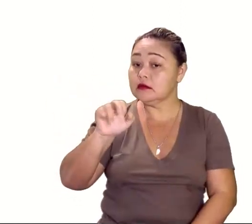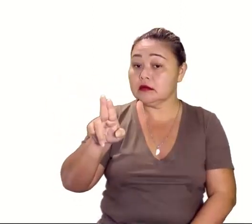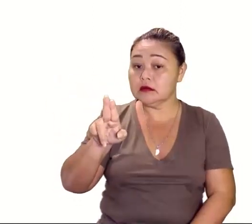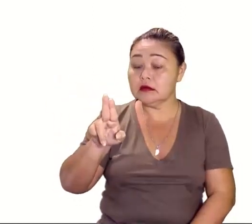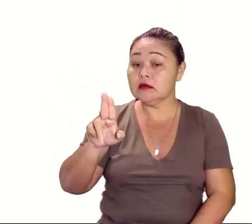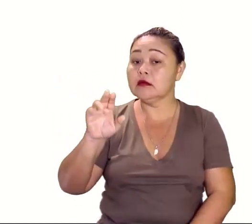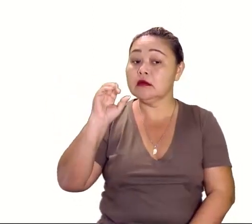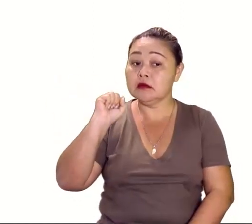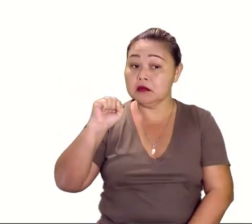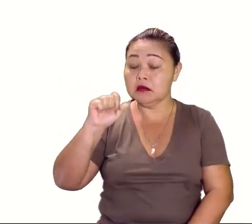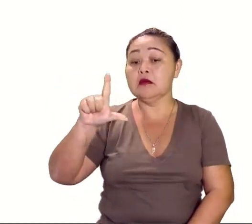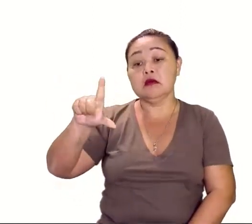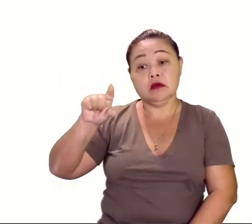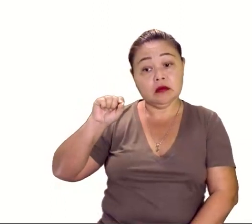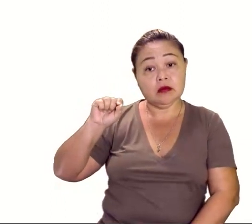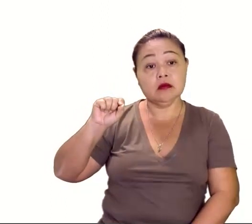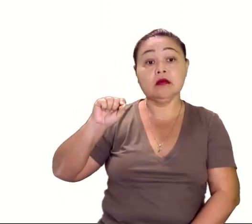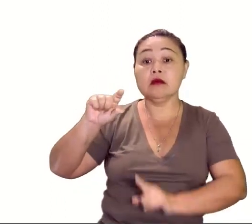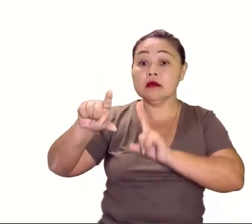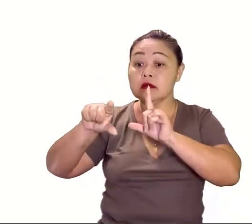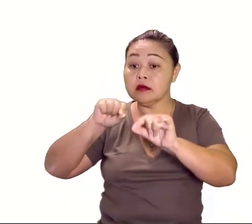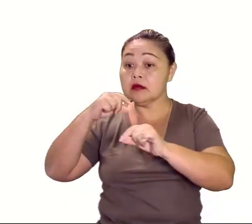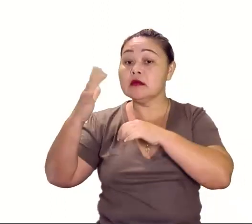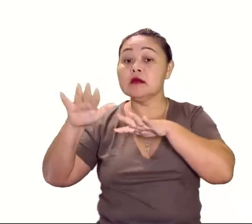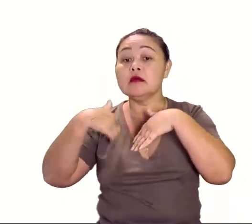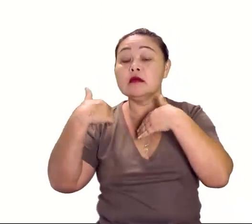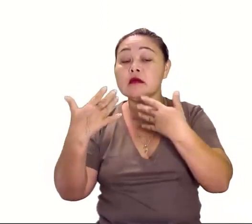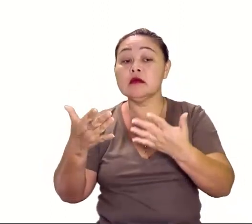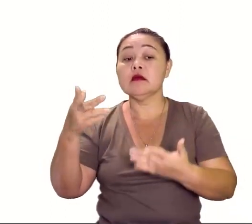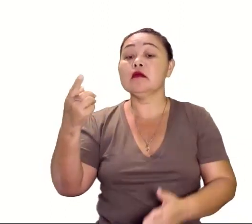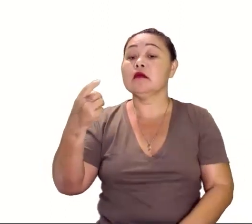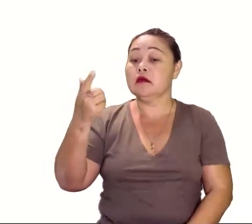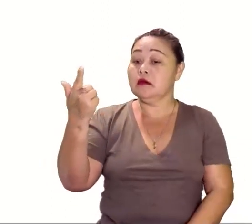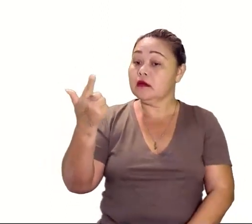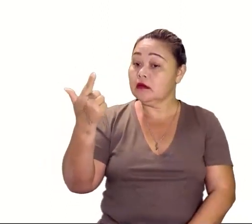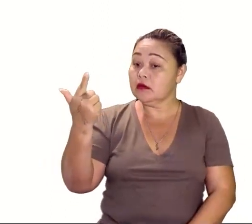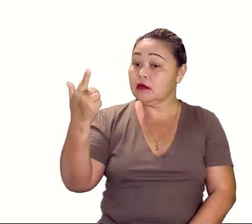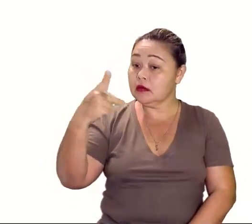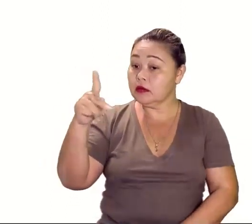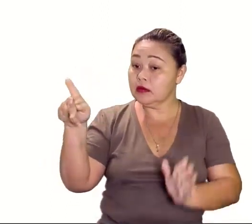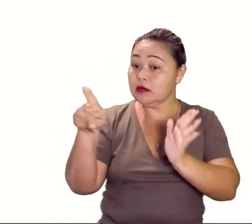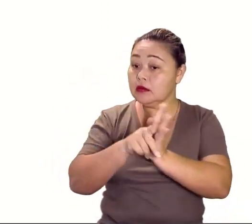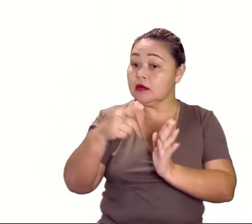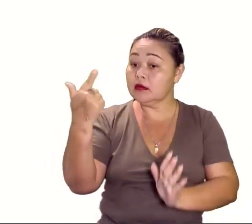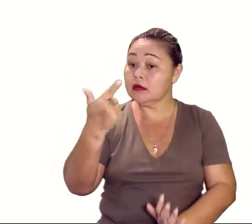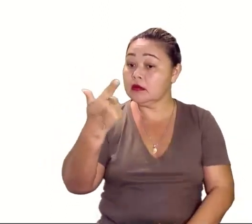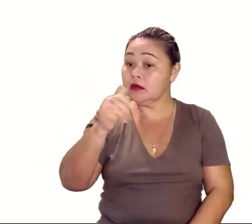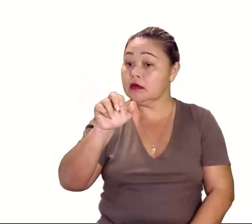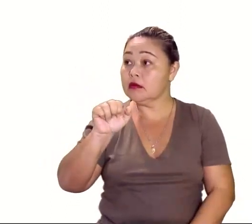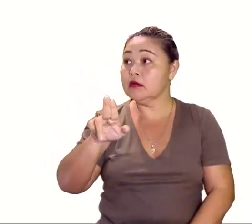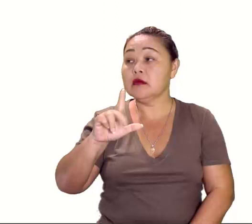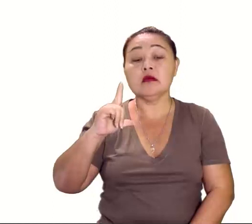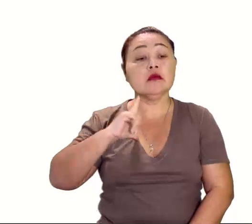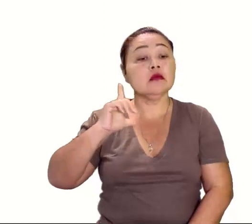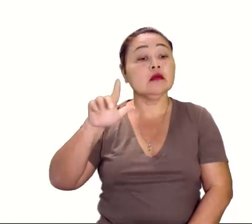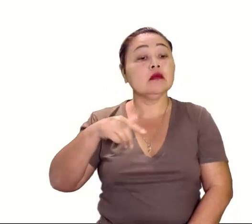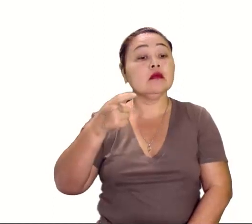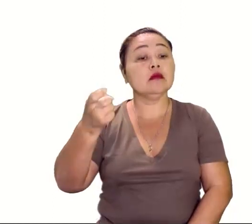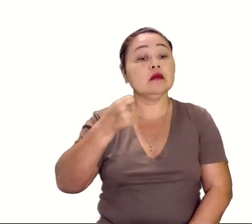Então, posso marcar aqui, né? Porque tá pedindo pra gente marcar quais são as do segundo grau. Terceira. X ao